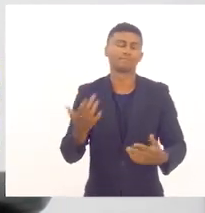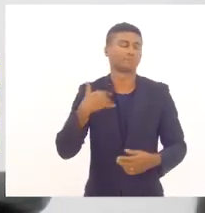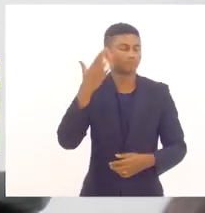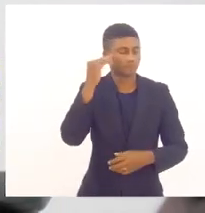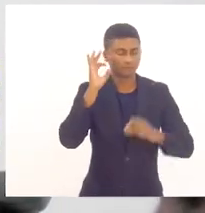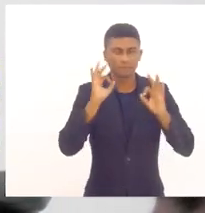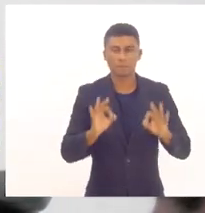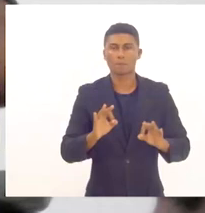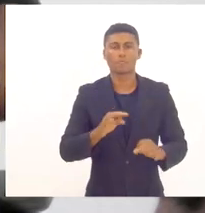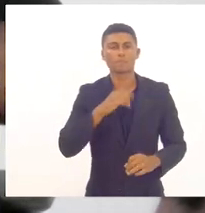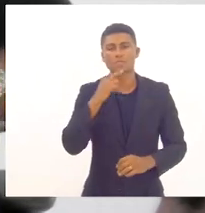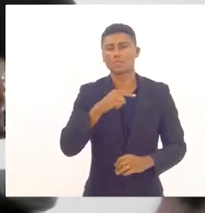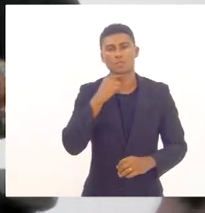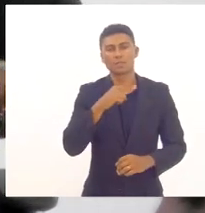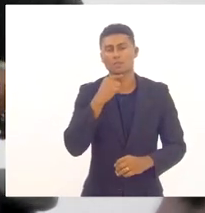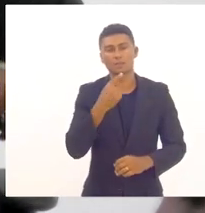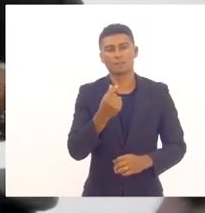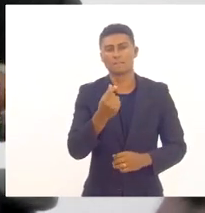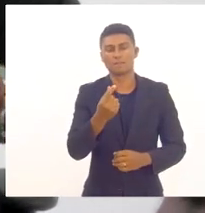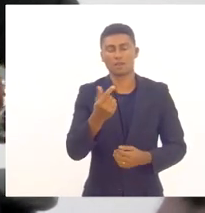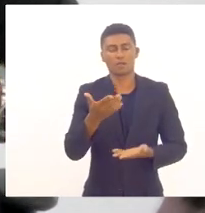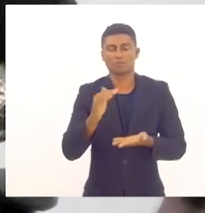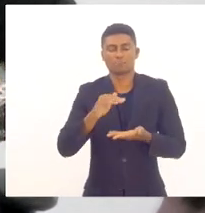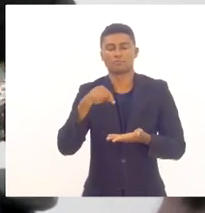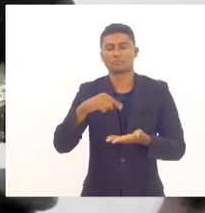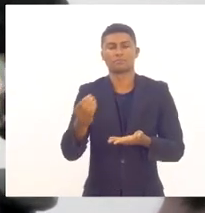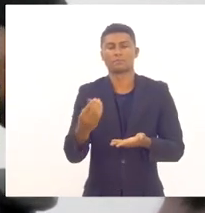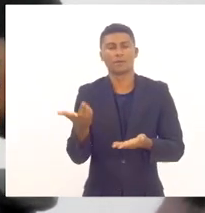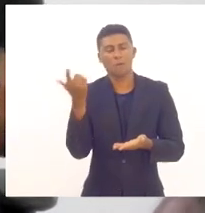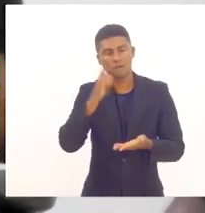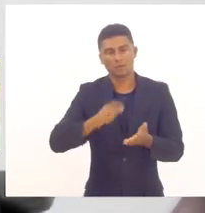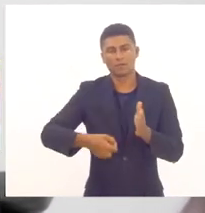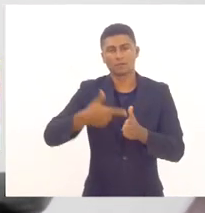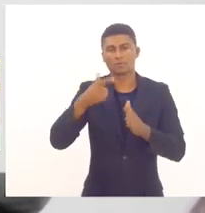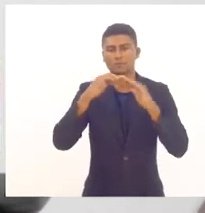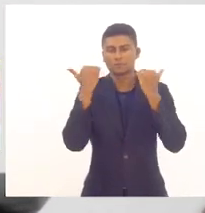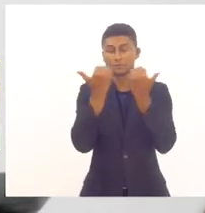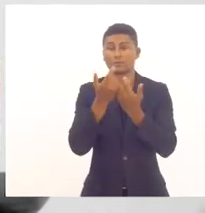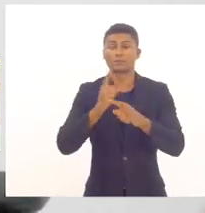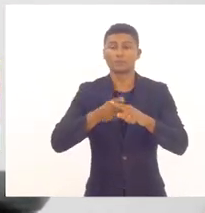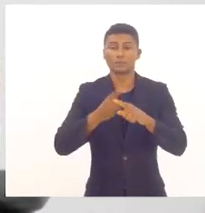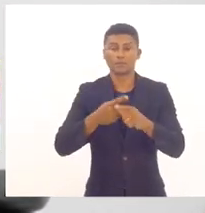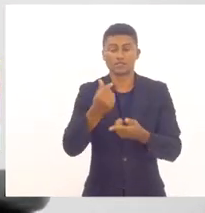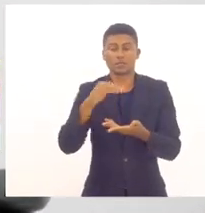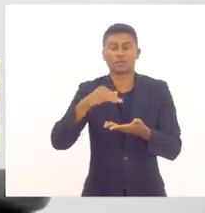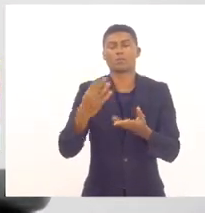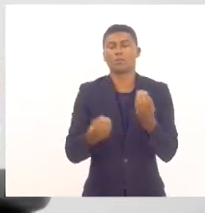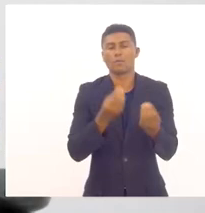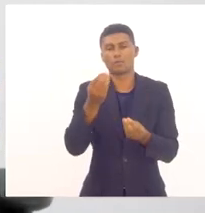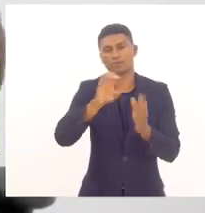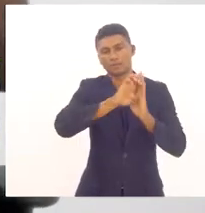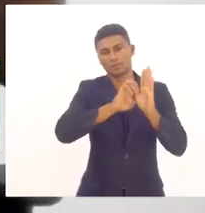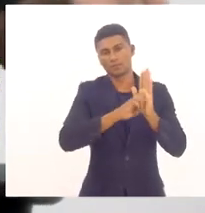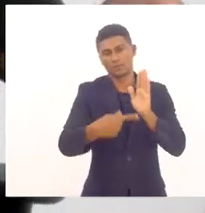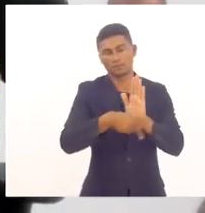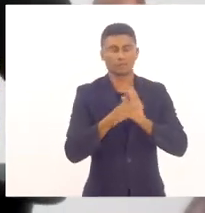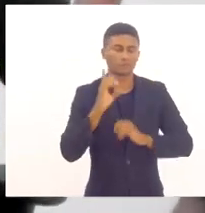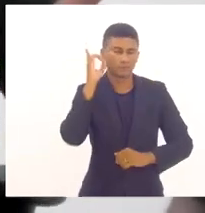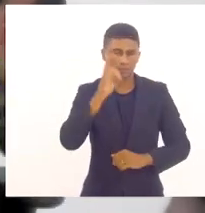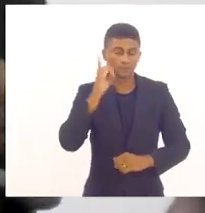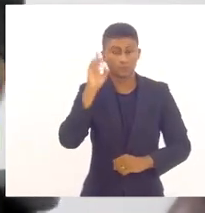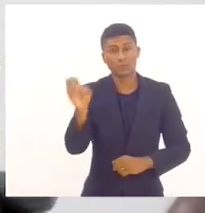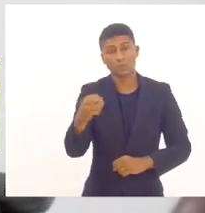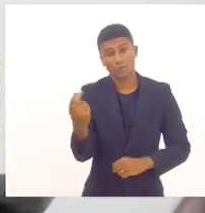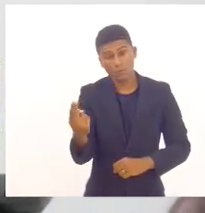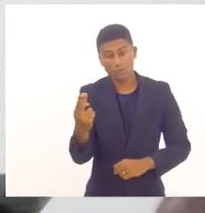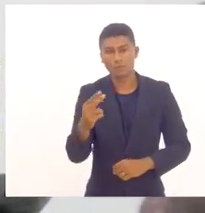não ia ter verba para fazer o segundo. Porque a verba vinha de emenda parlamentar ou vinha. E o senhor Paulão, que